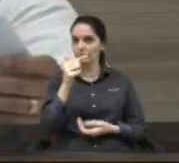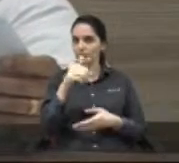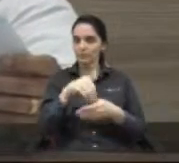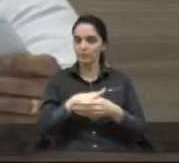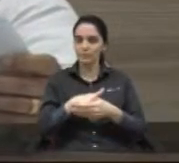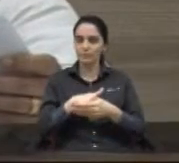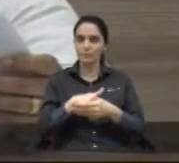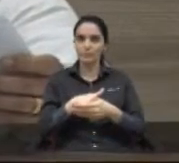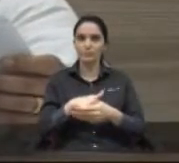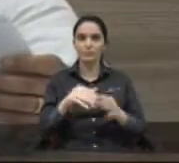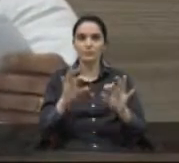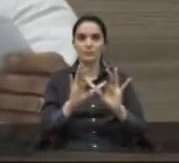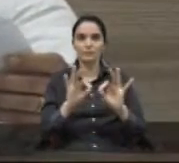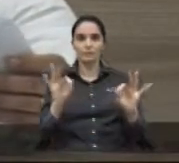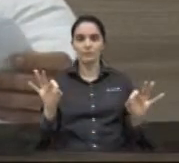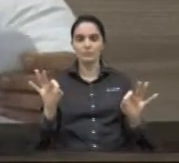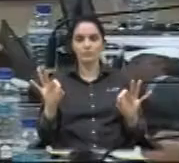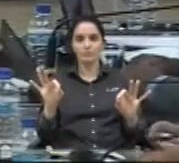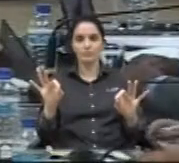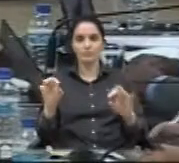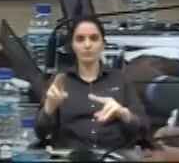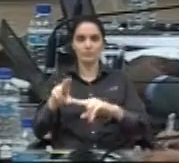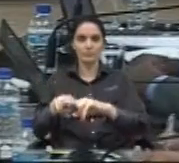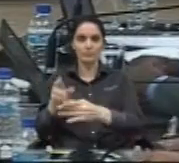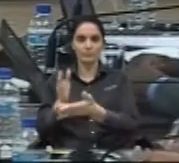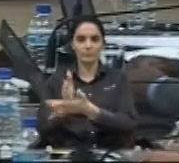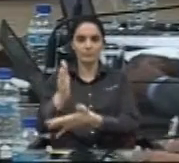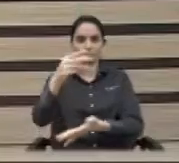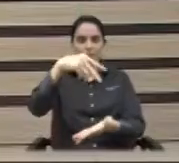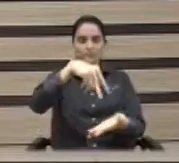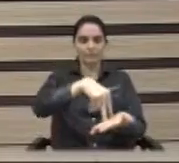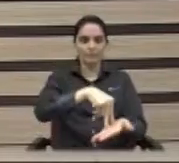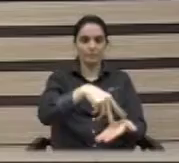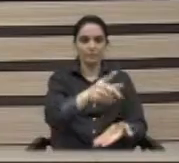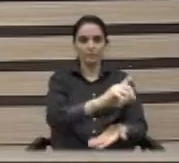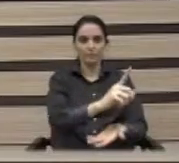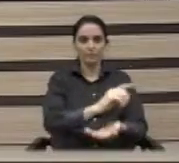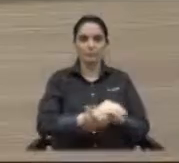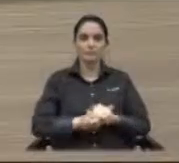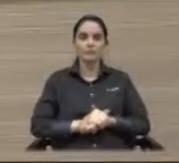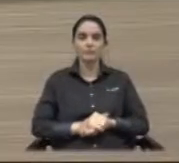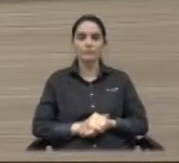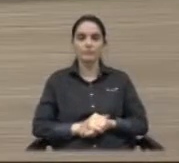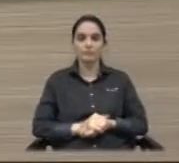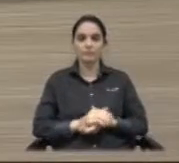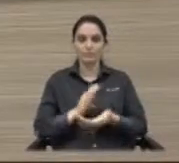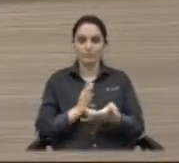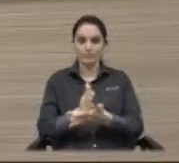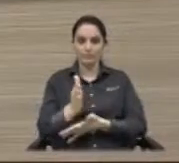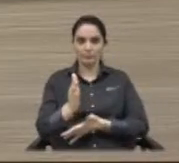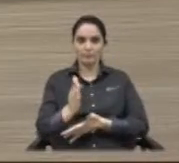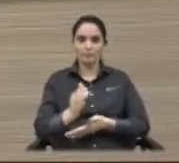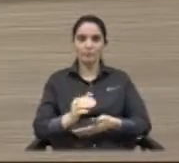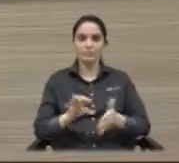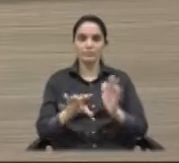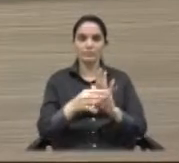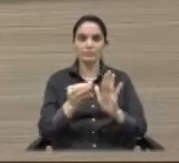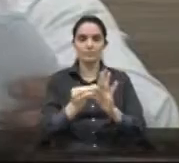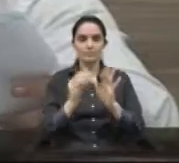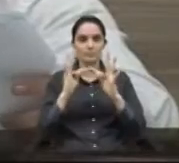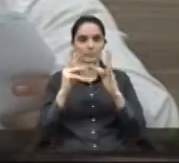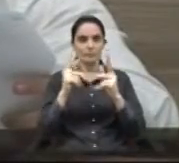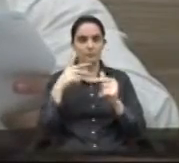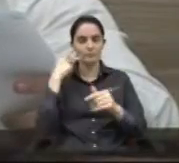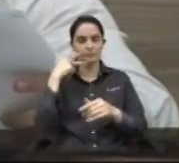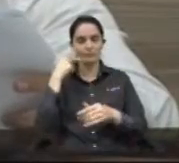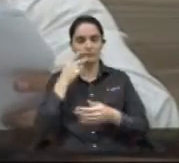vai à votação, e a votação é simbólica. Os sentados aprovam, os de pé rejeitam. Está aprovada a emenda por todos os